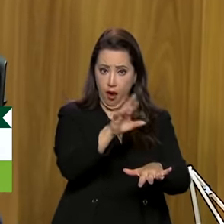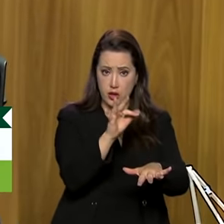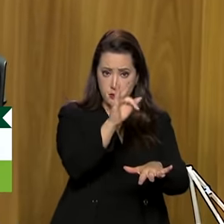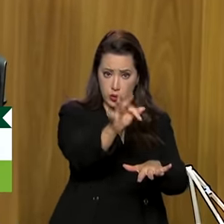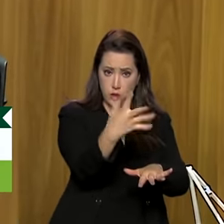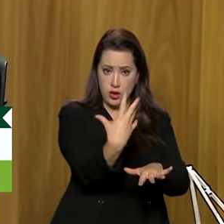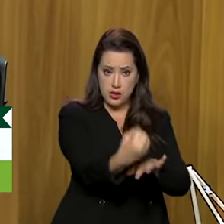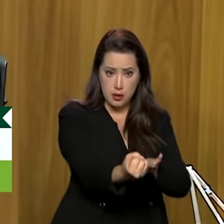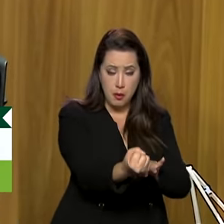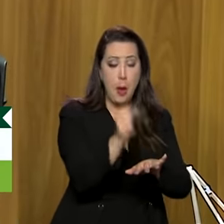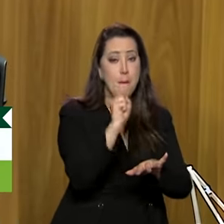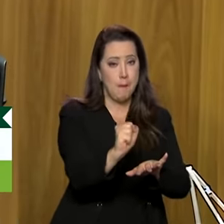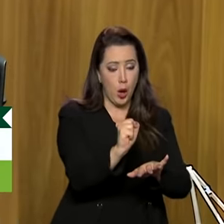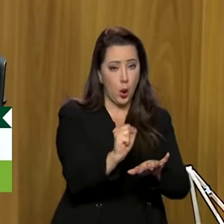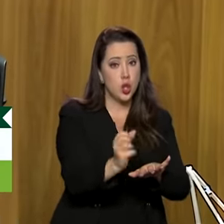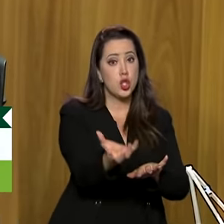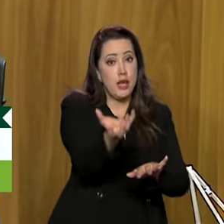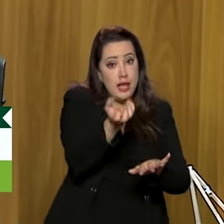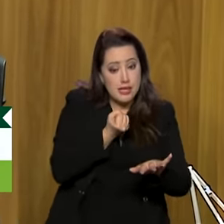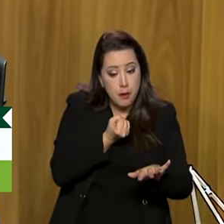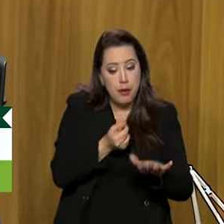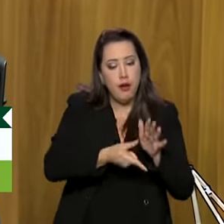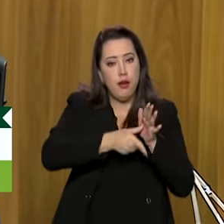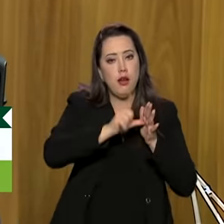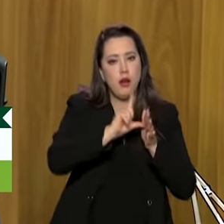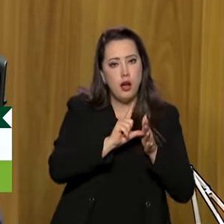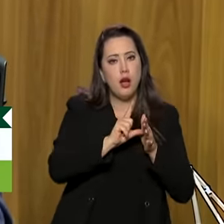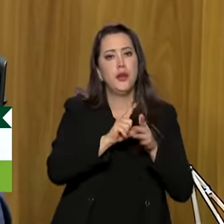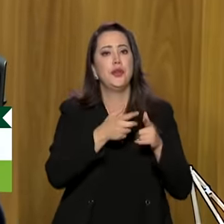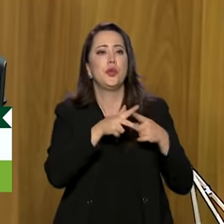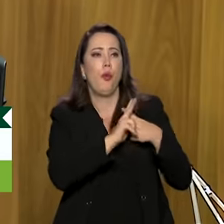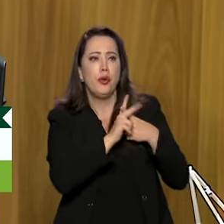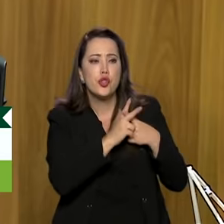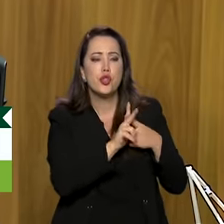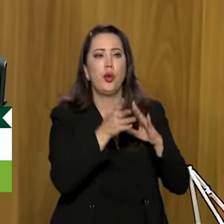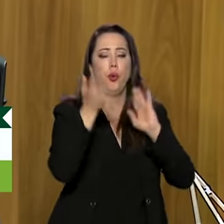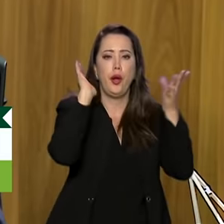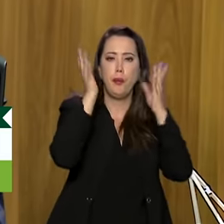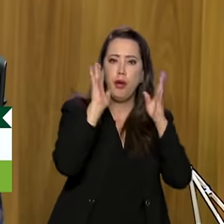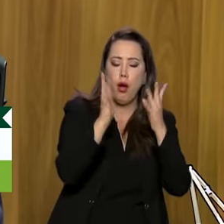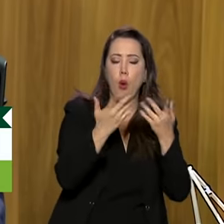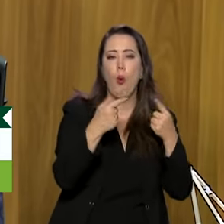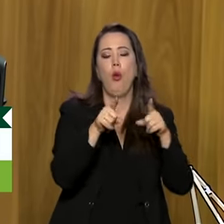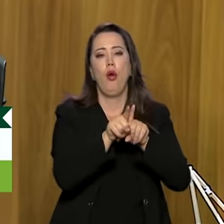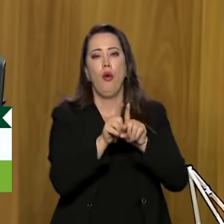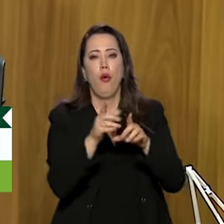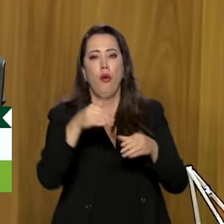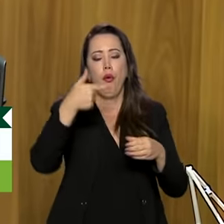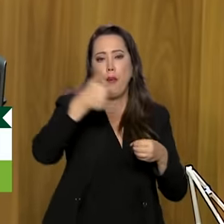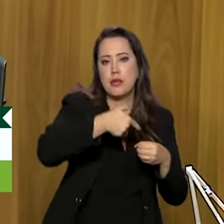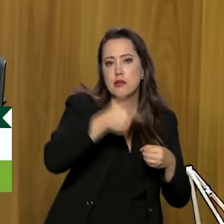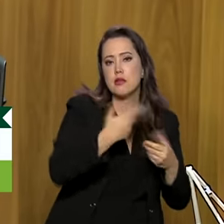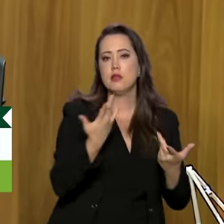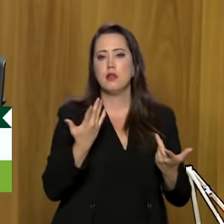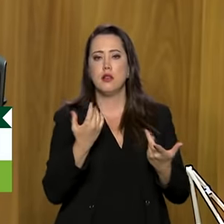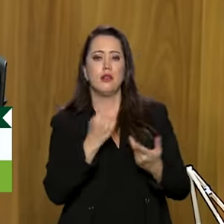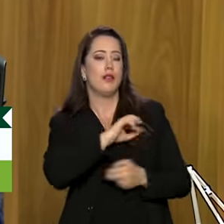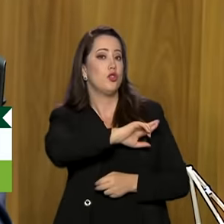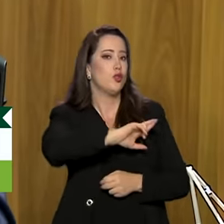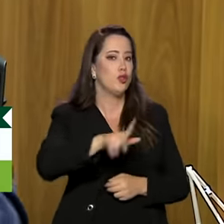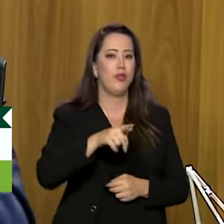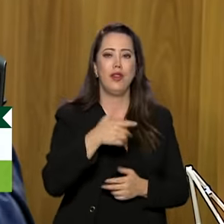você pode antecipar para fazer reparo no caminhão para colocar o diesel isso é muito diferente